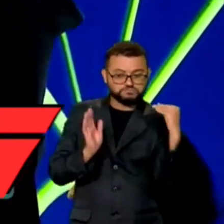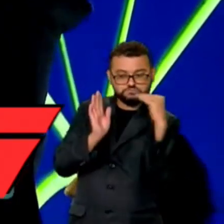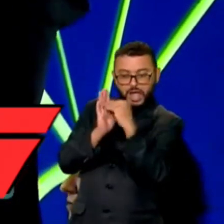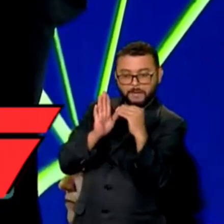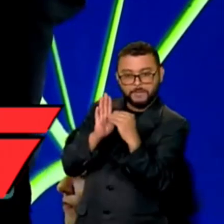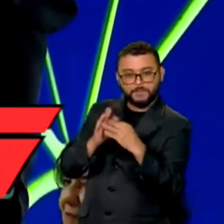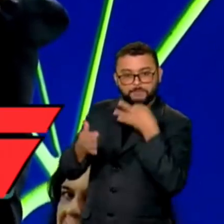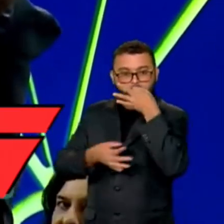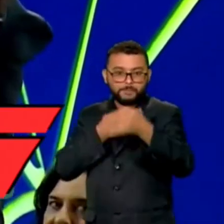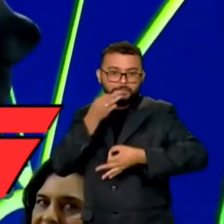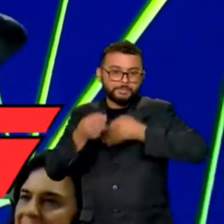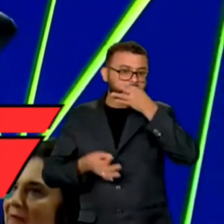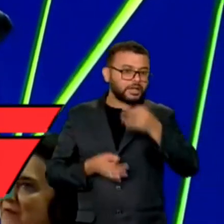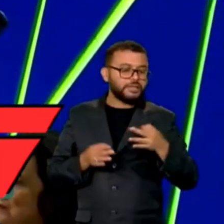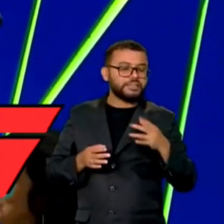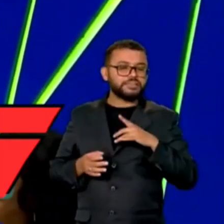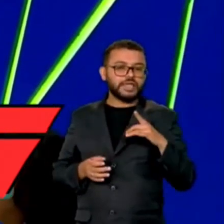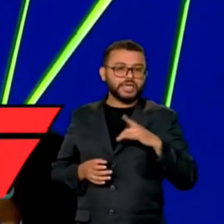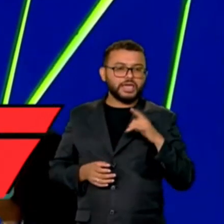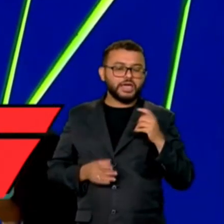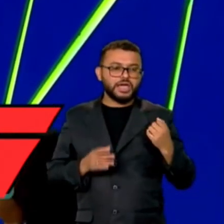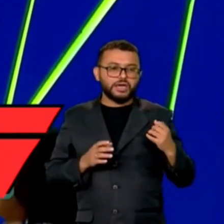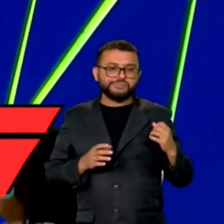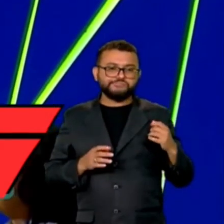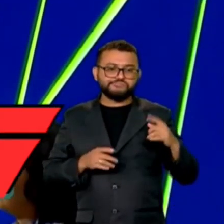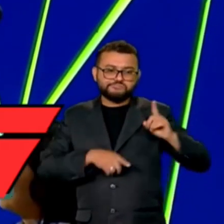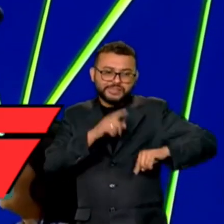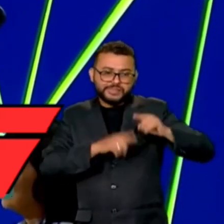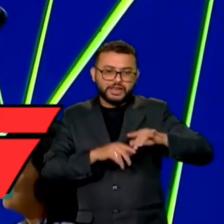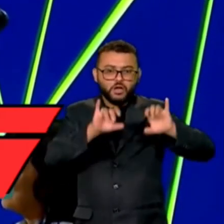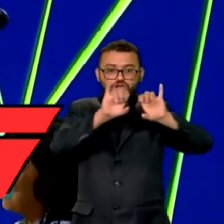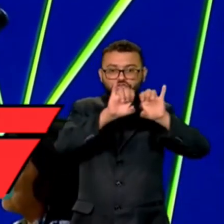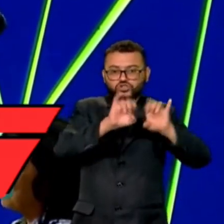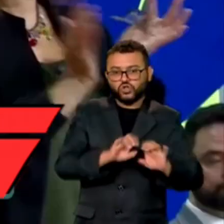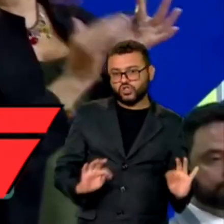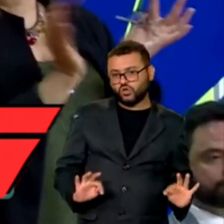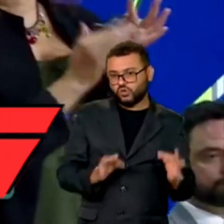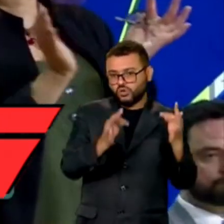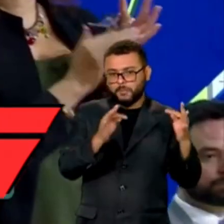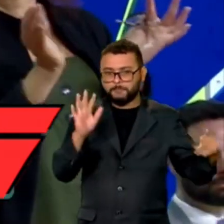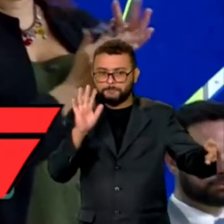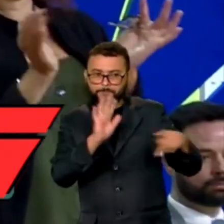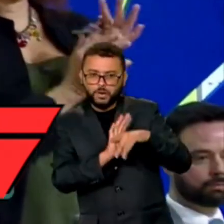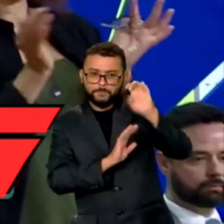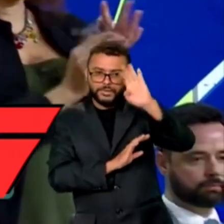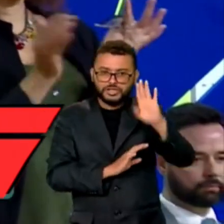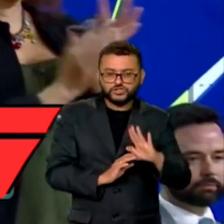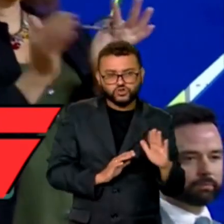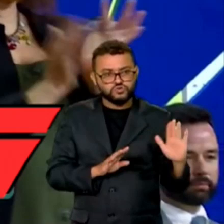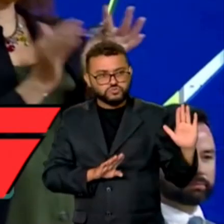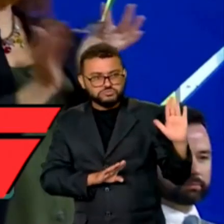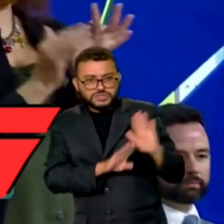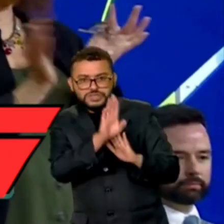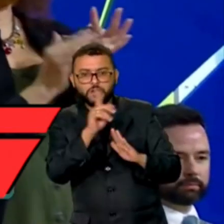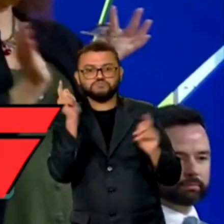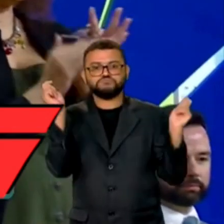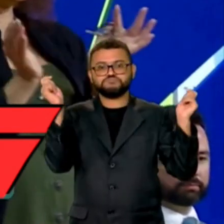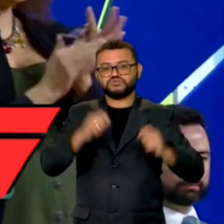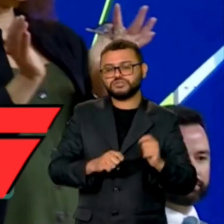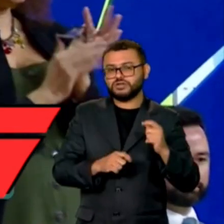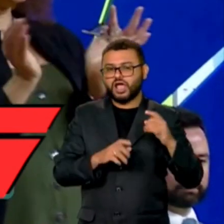os objetivos estão equipar o Brasil com infraestrutura tecnológica avançada com alta capacidade